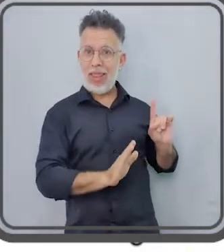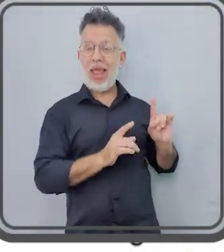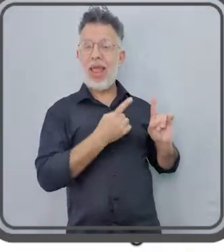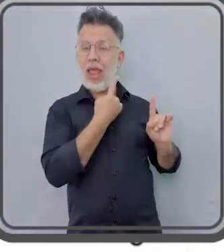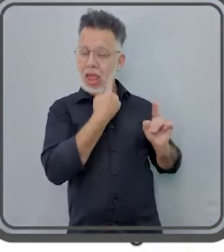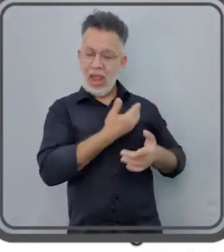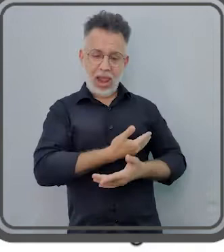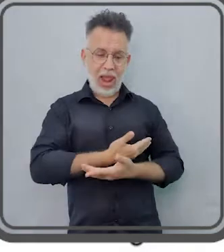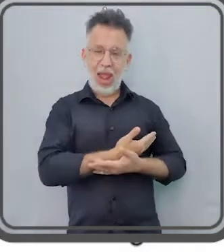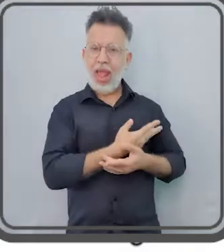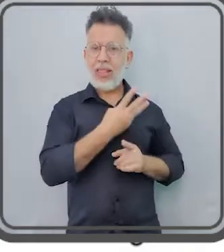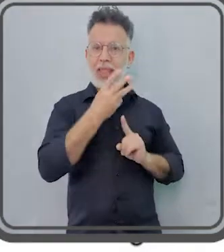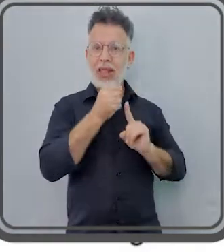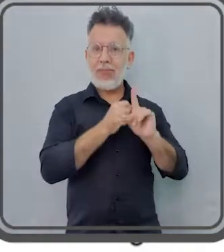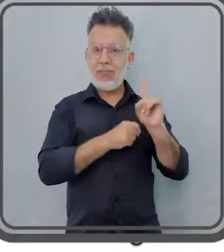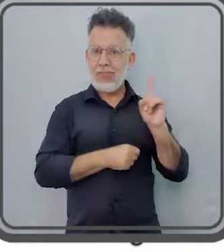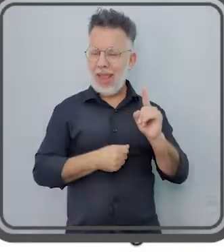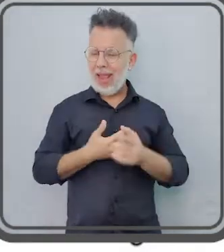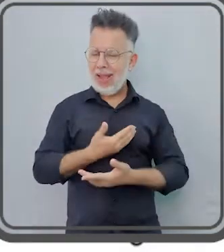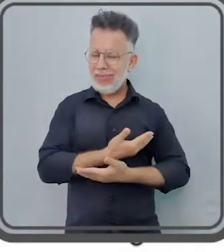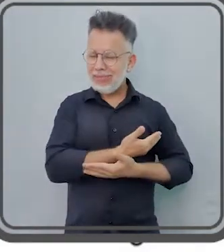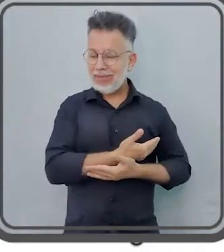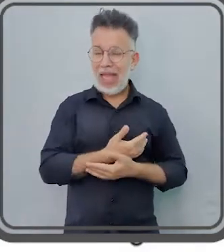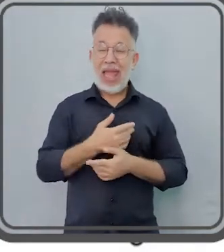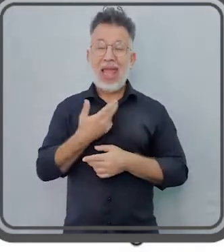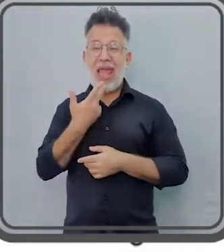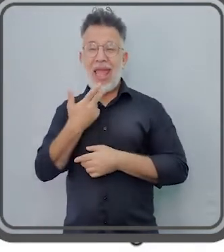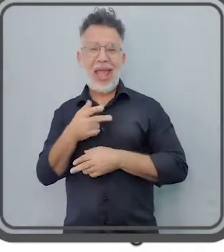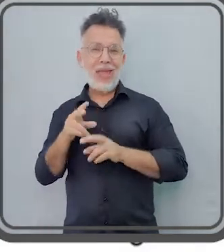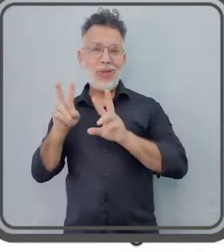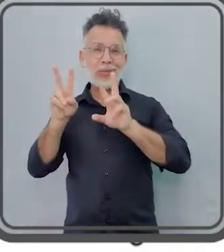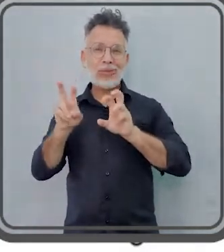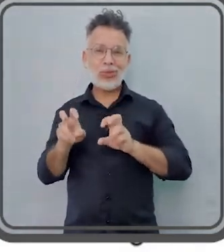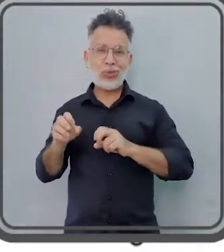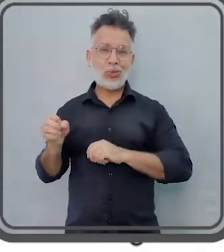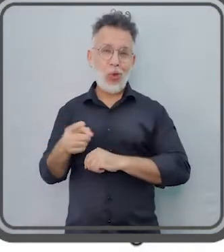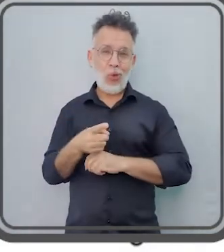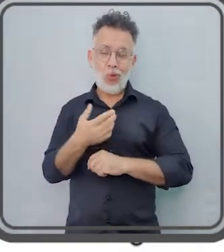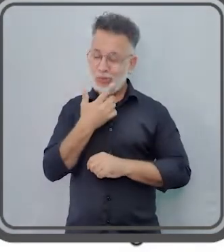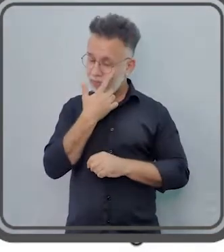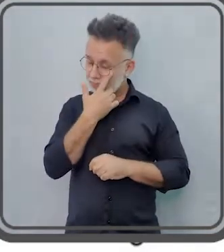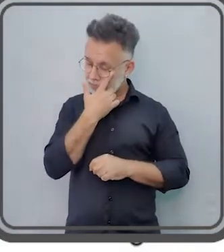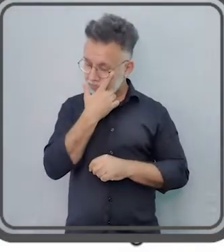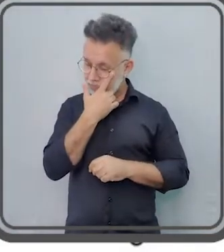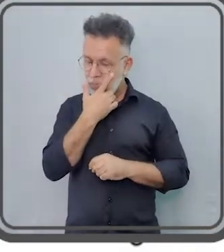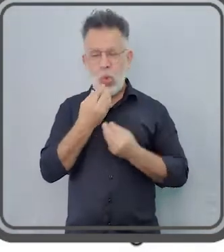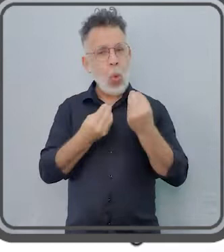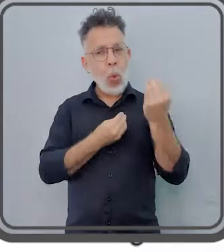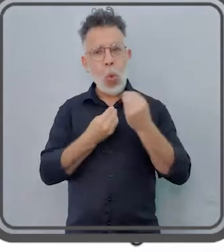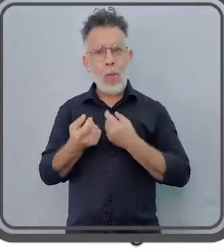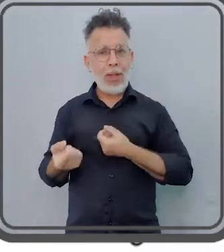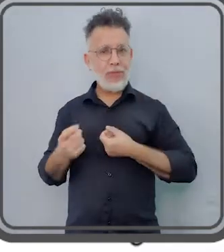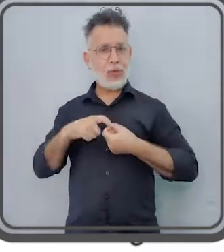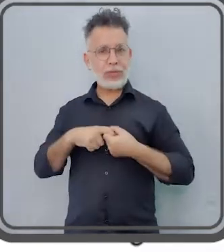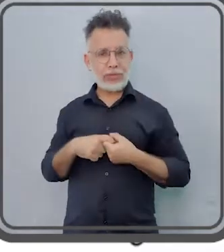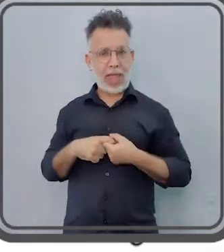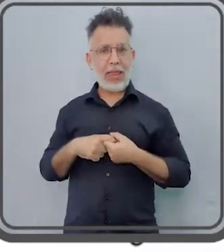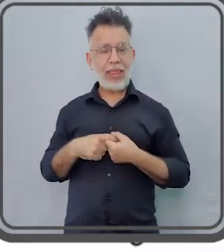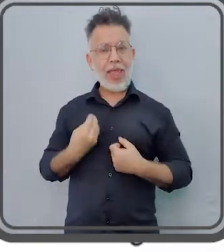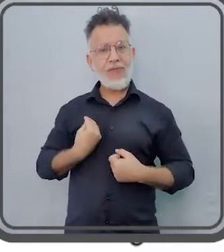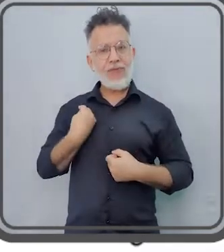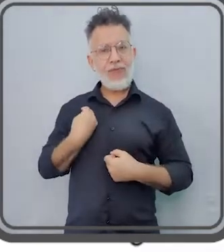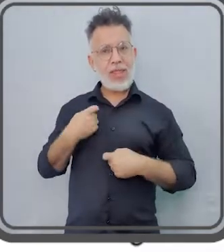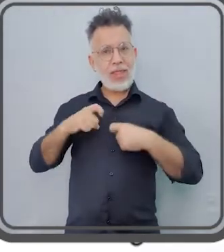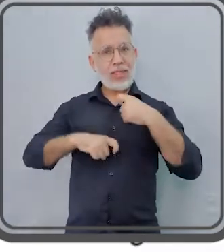gestação, bebezinho em casa, 3 meses, que é o puerpério, que é um assunto que é novo, né? A gente fala recentemente sobre ele. Como é que é essa retomada da